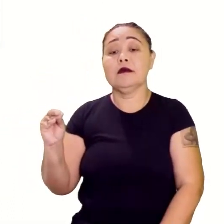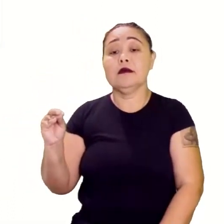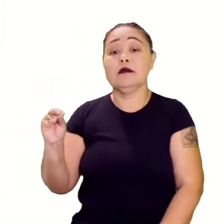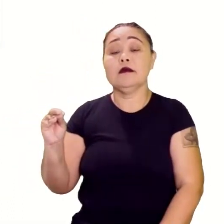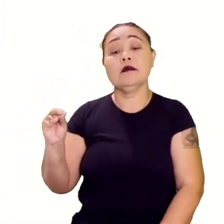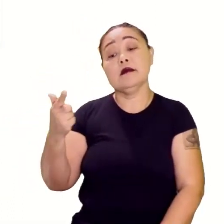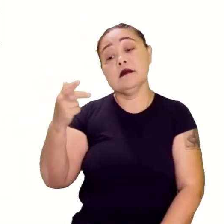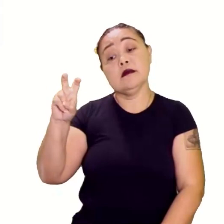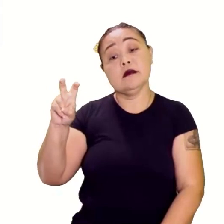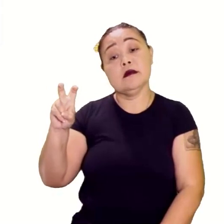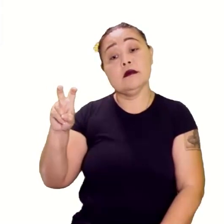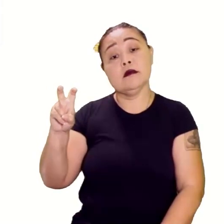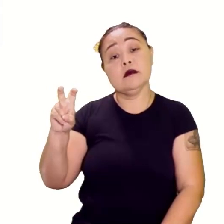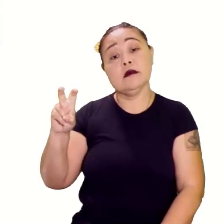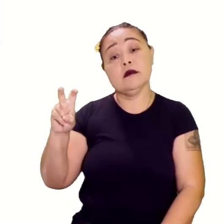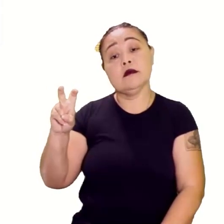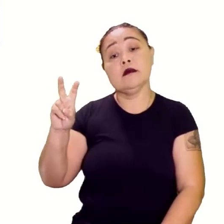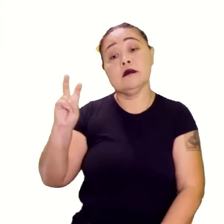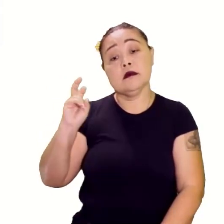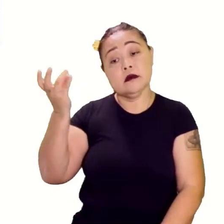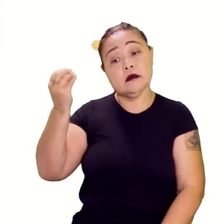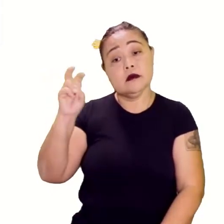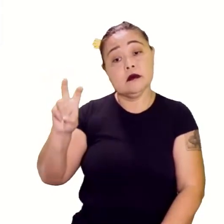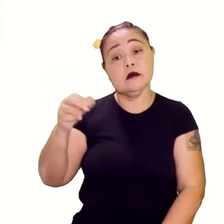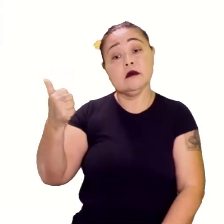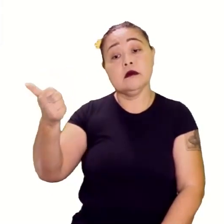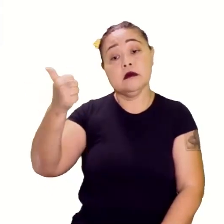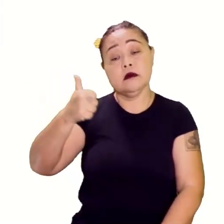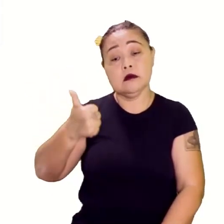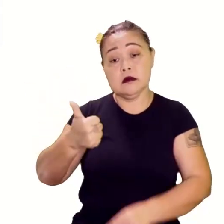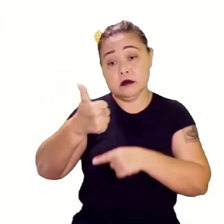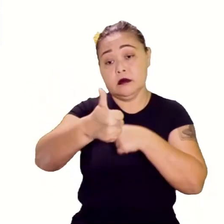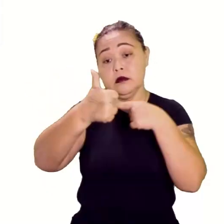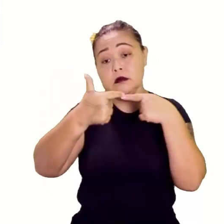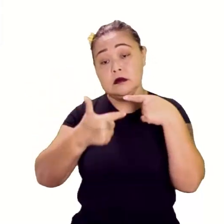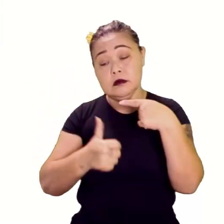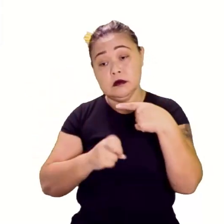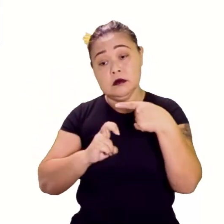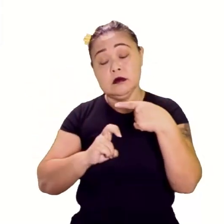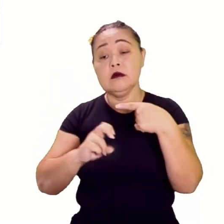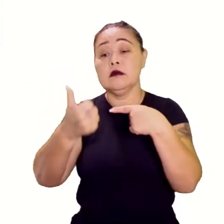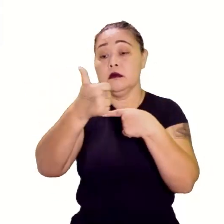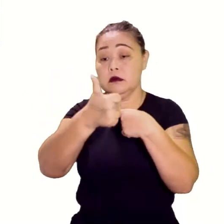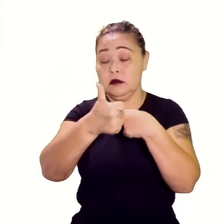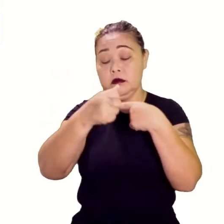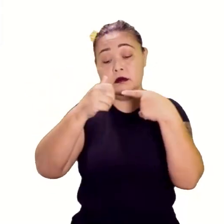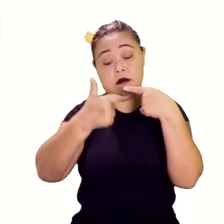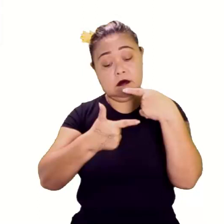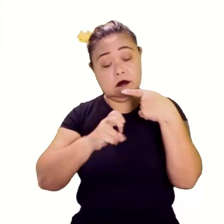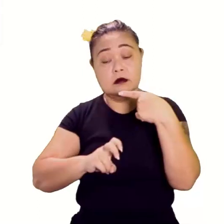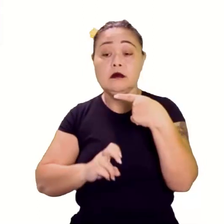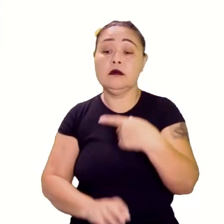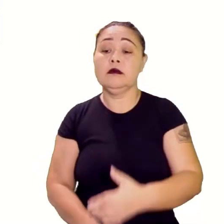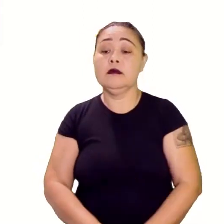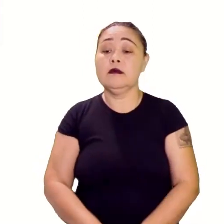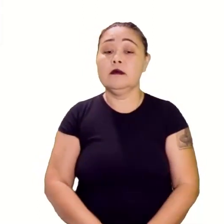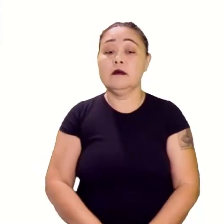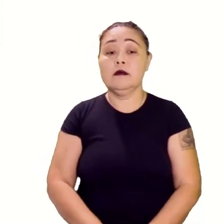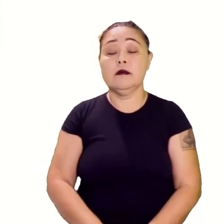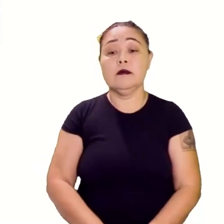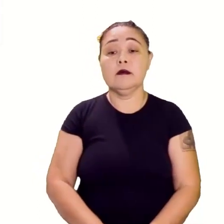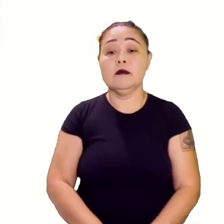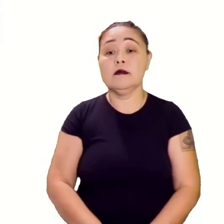2, 25, 25, 5, 1, 1 quinto e 1 sobre